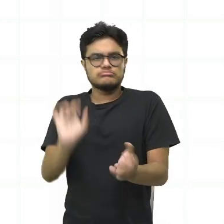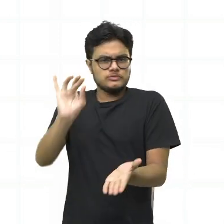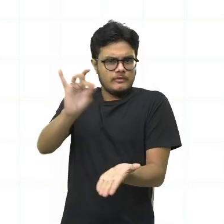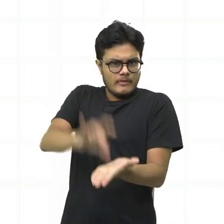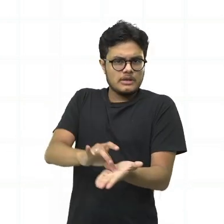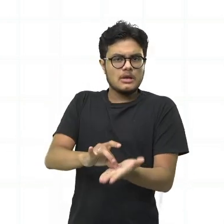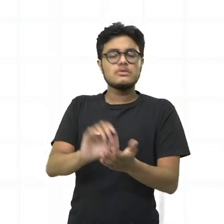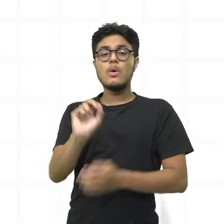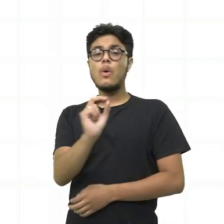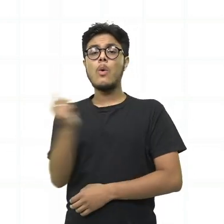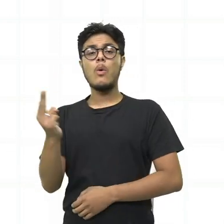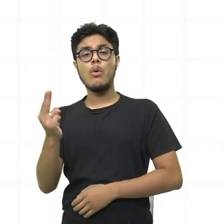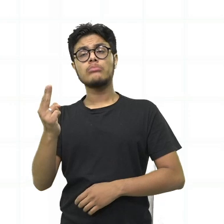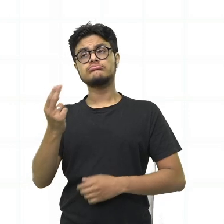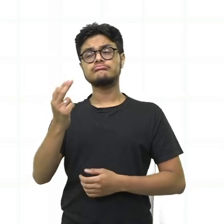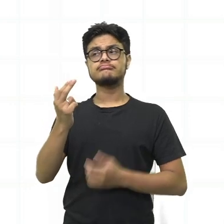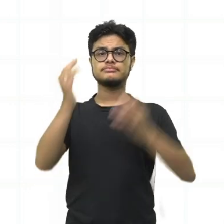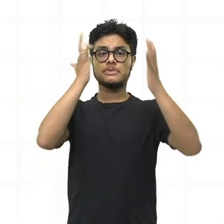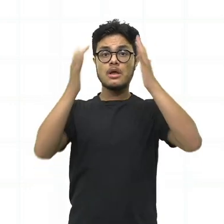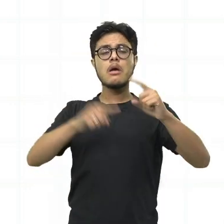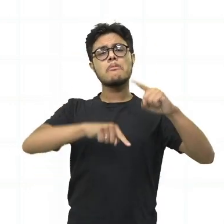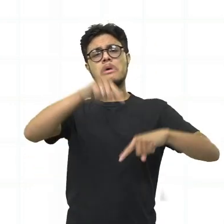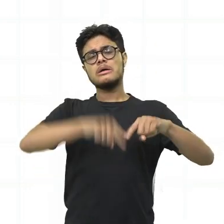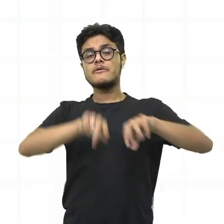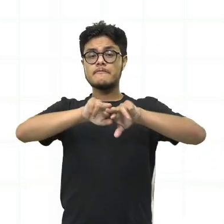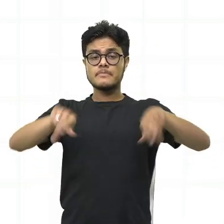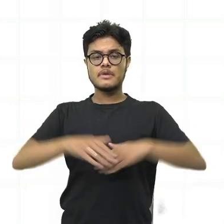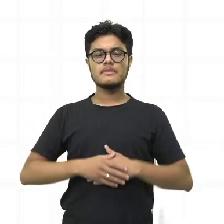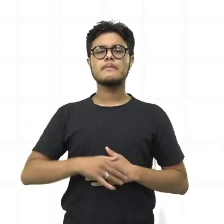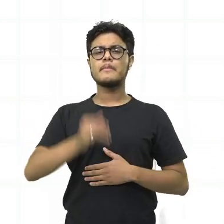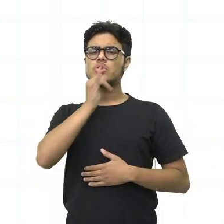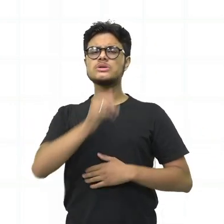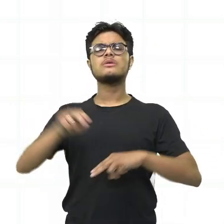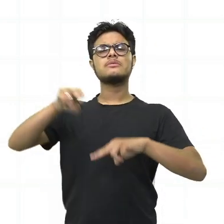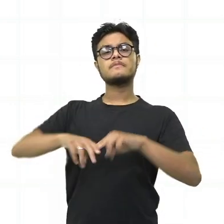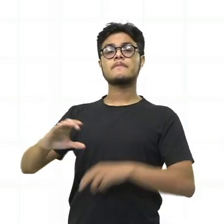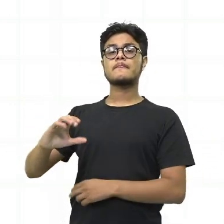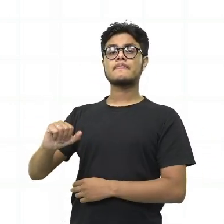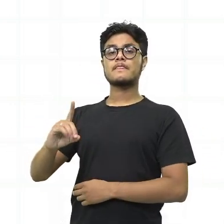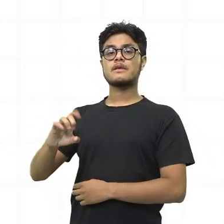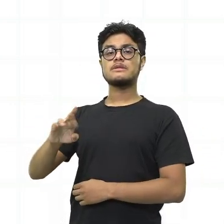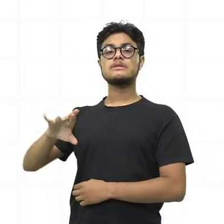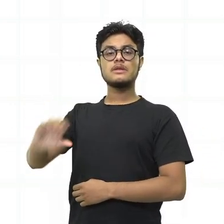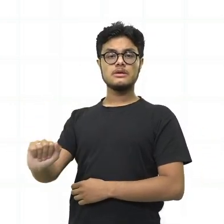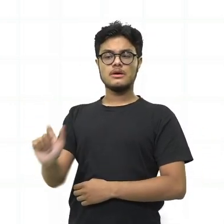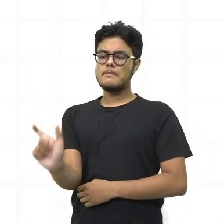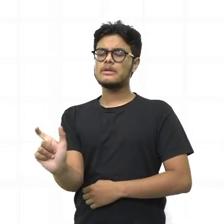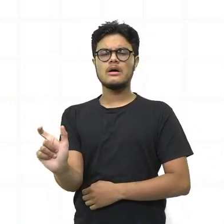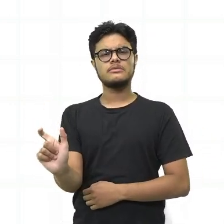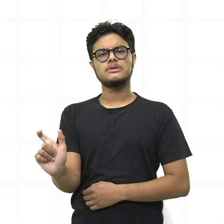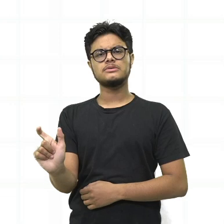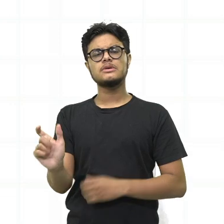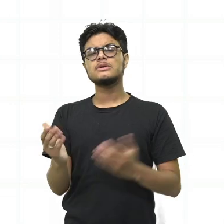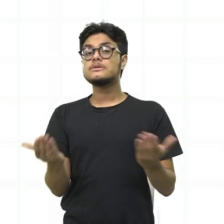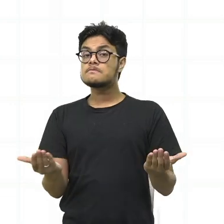imaginário, material ou imaterial. É o exemplo cadeira, né? A gente tinha aí, então, essa ideia